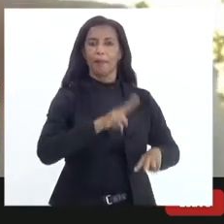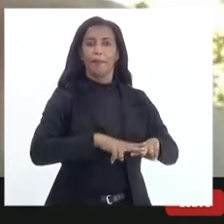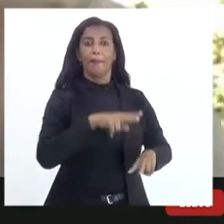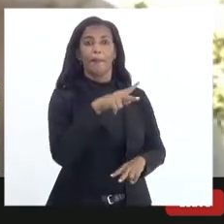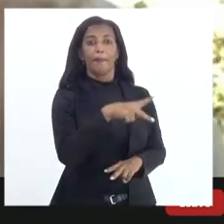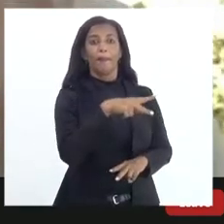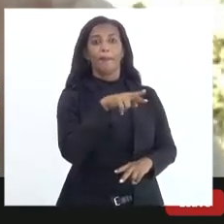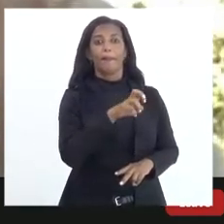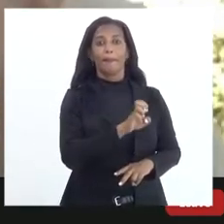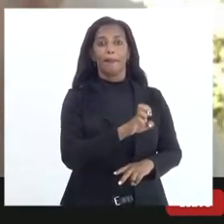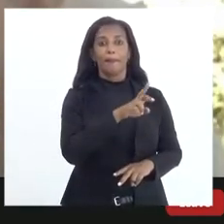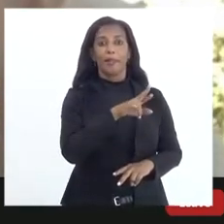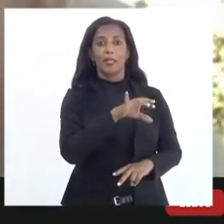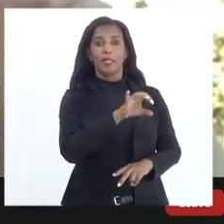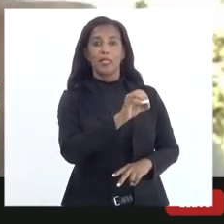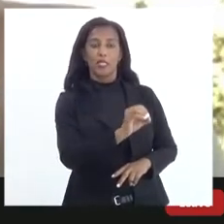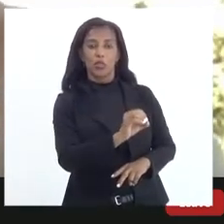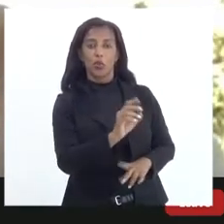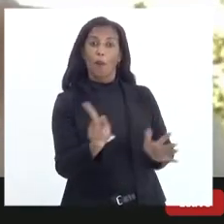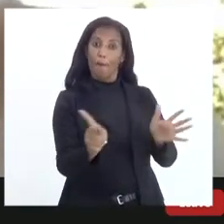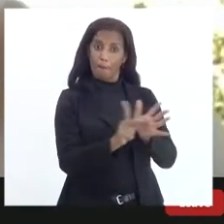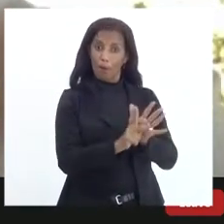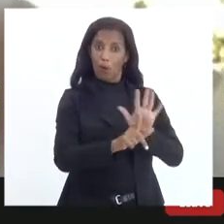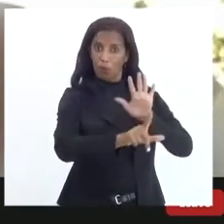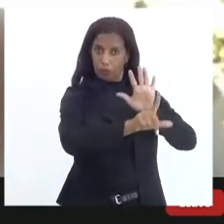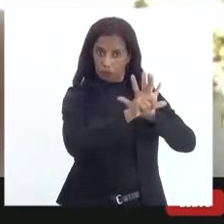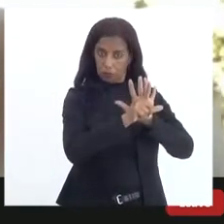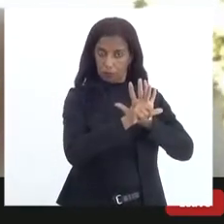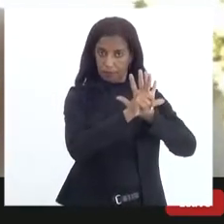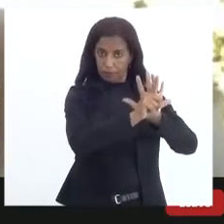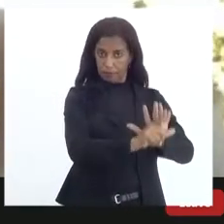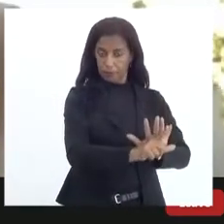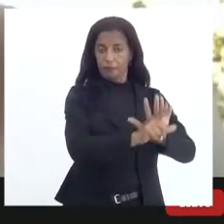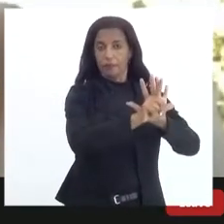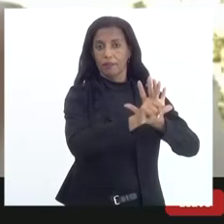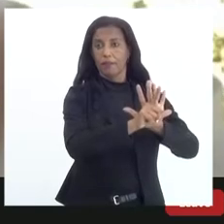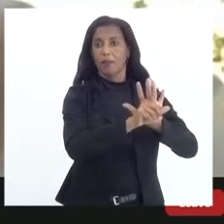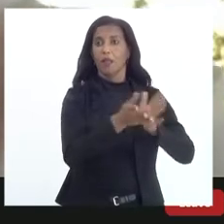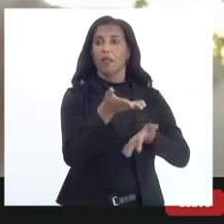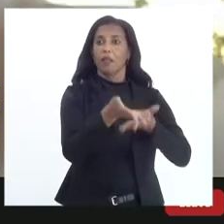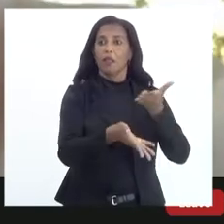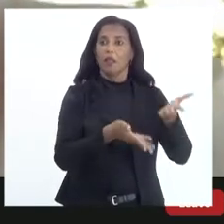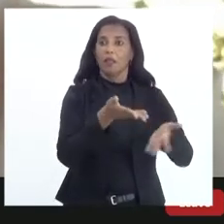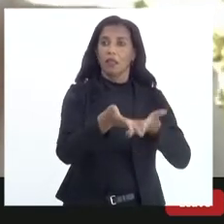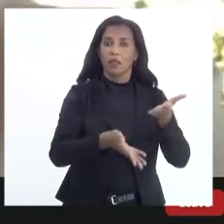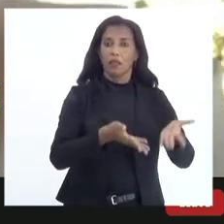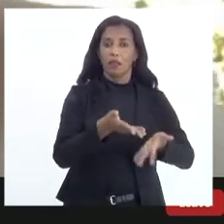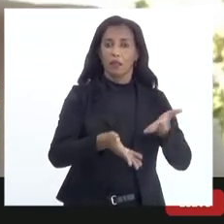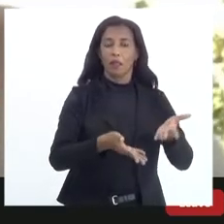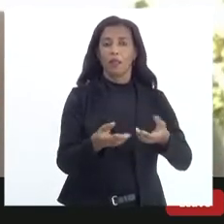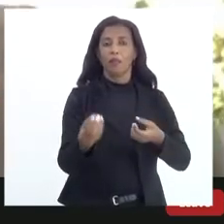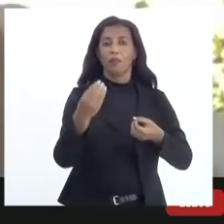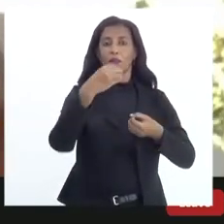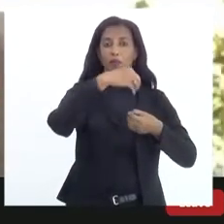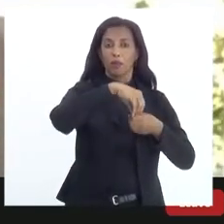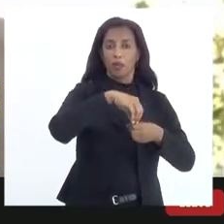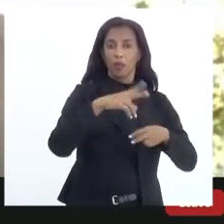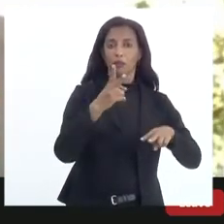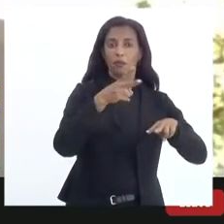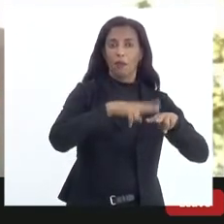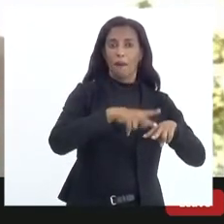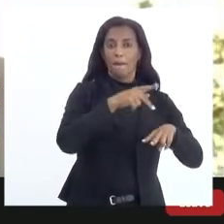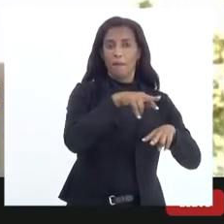uma legislação própria para isso, nos garantindo tratamento equânime nos presídios junto com as